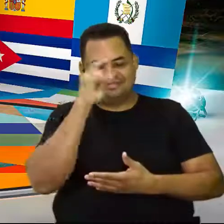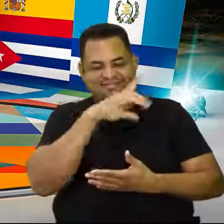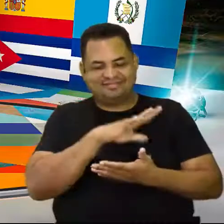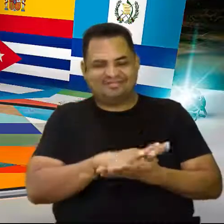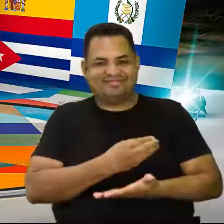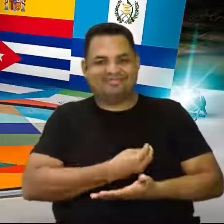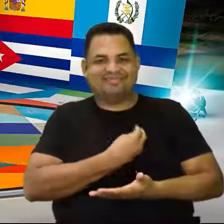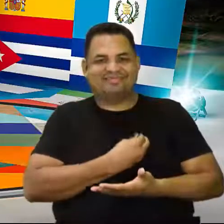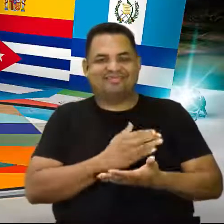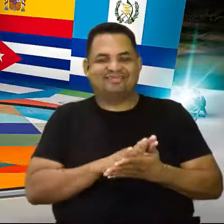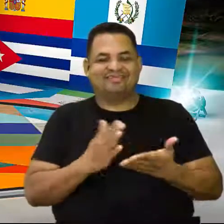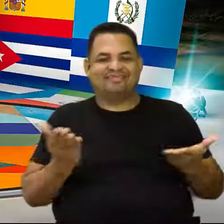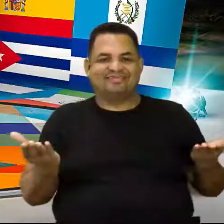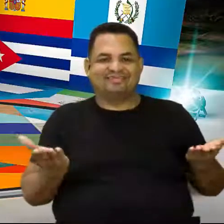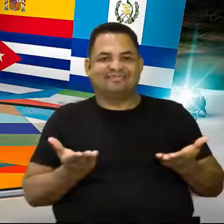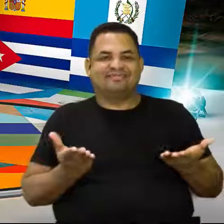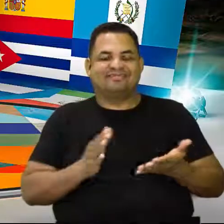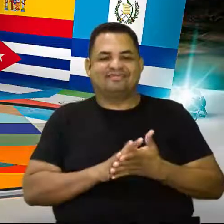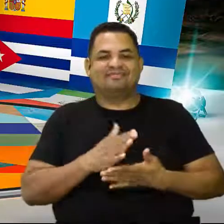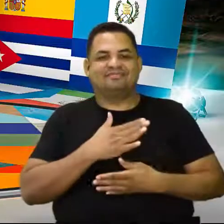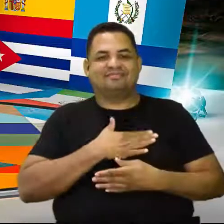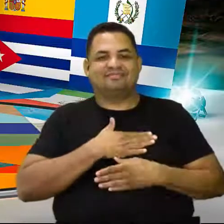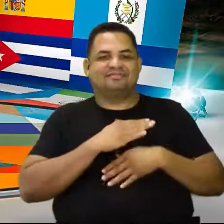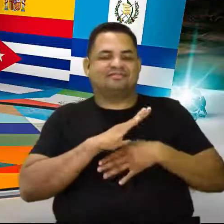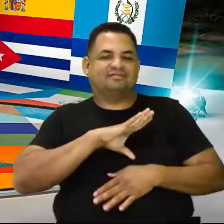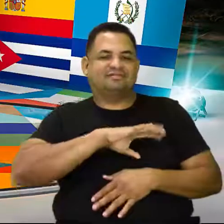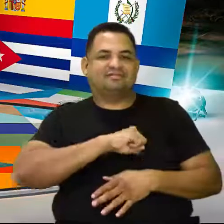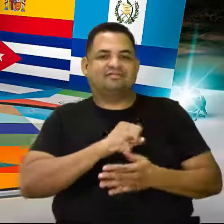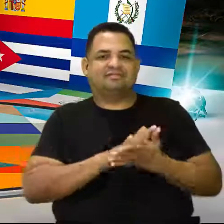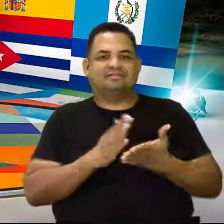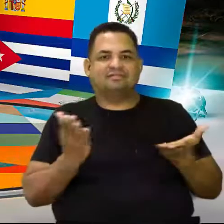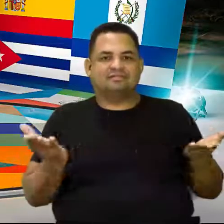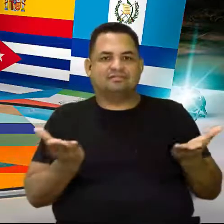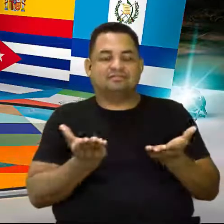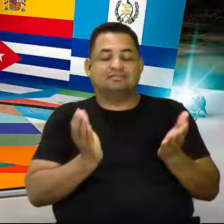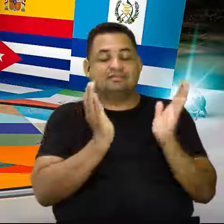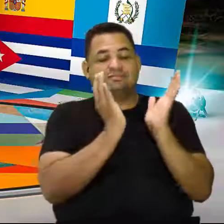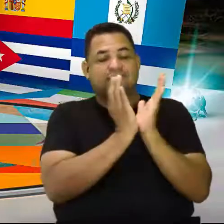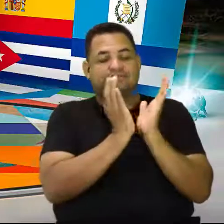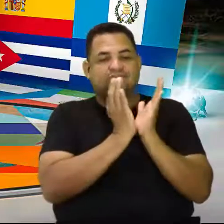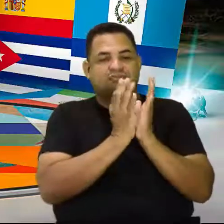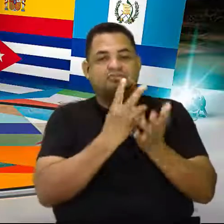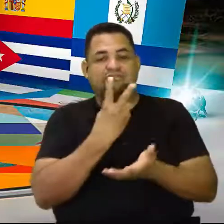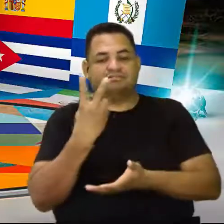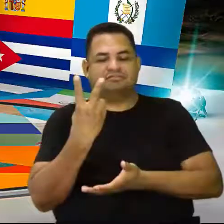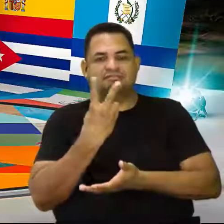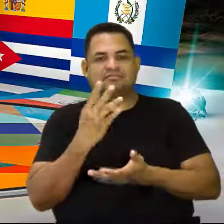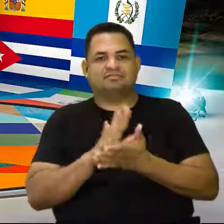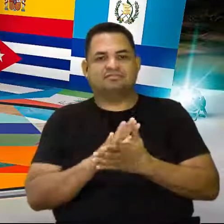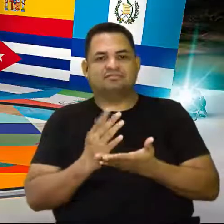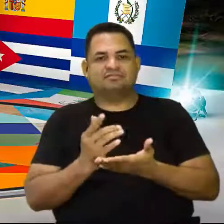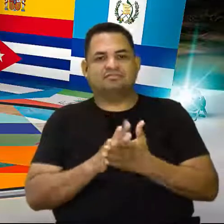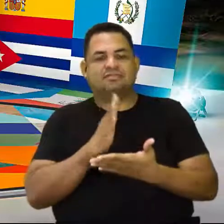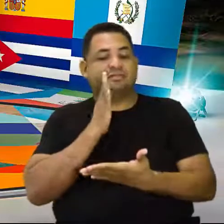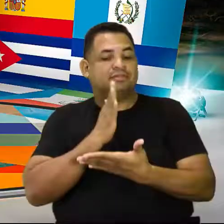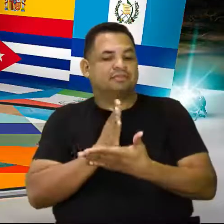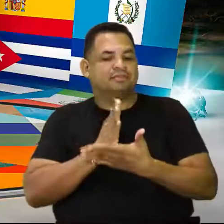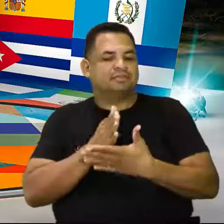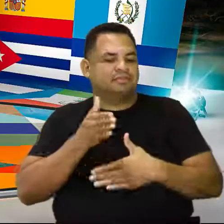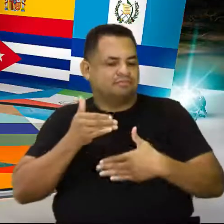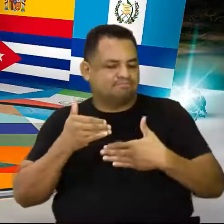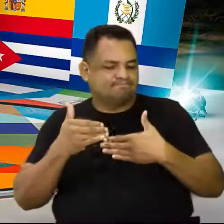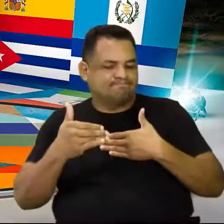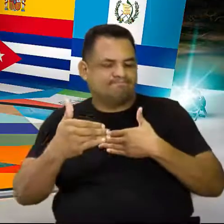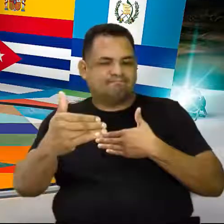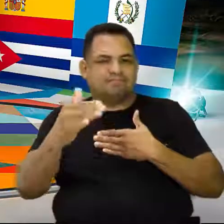vida. Então, meus amores, chegamos agora na nossa segunda unidade. Nós já passamos da metade do caminho